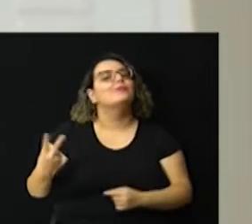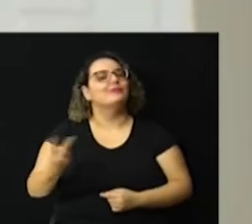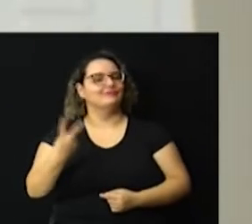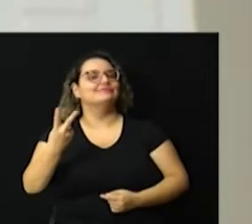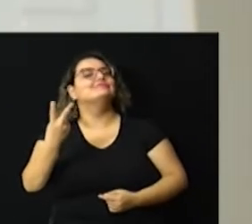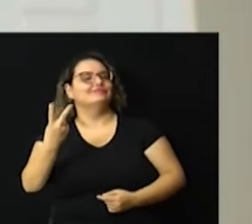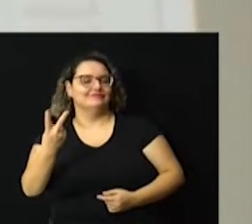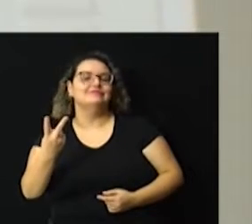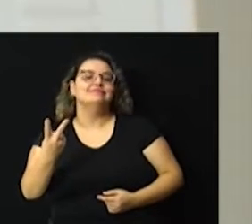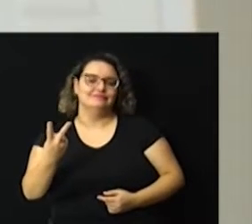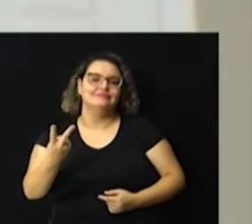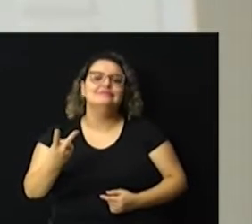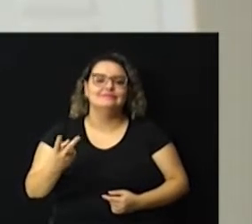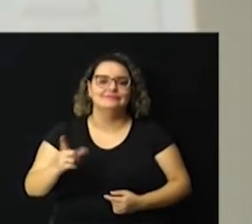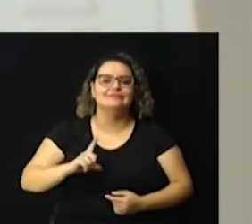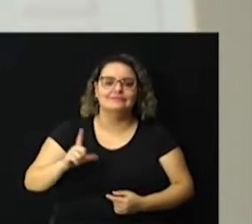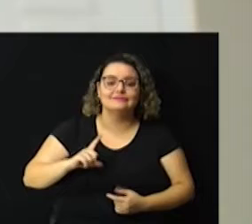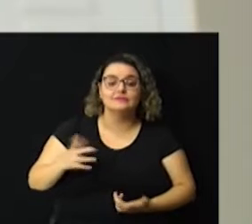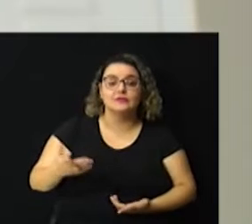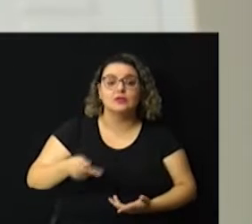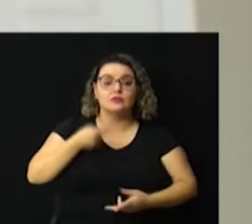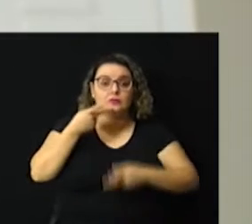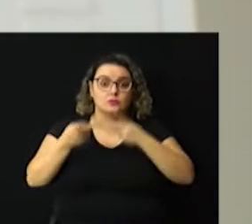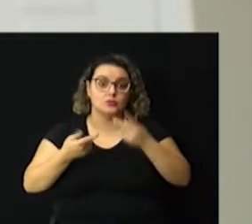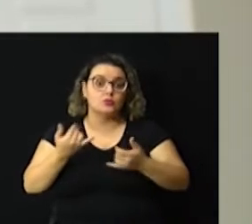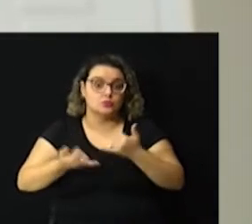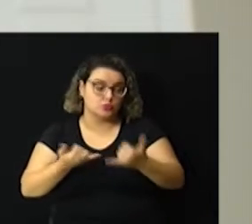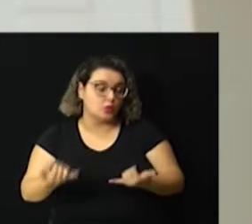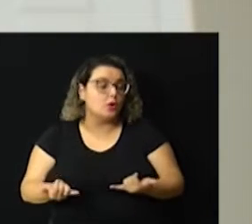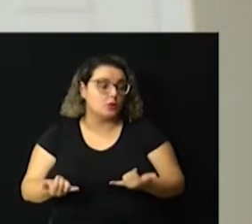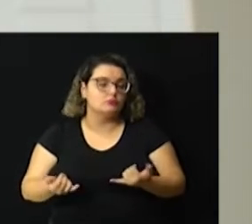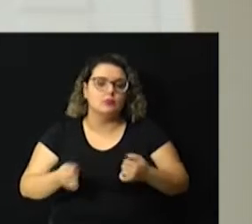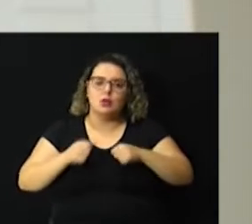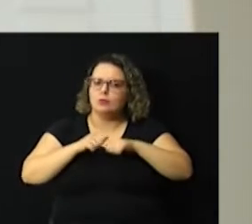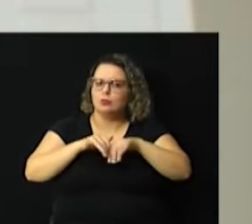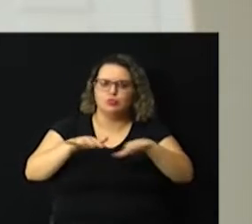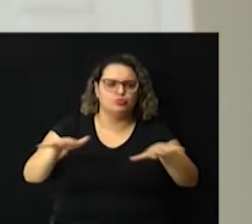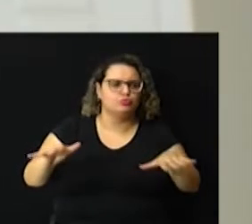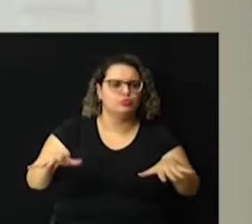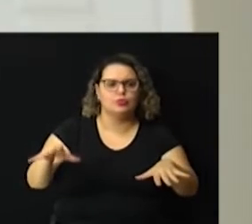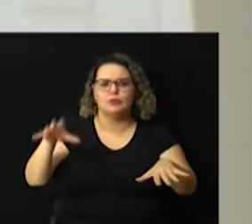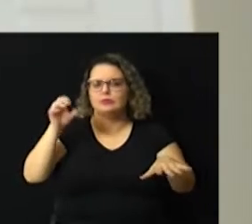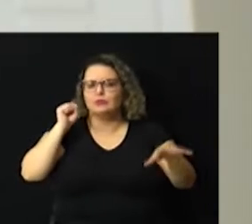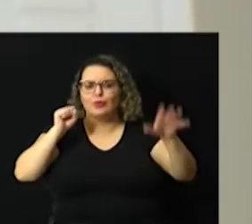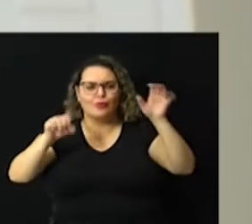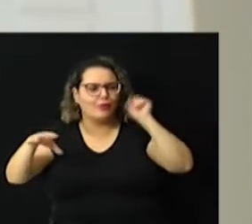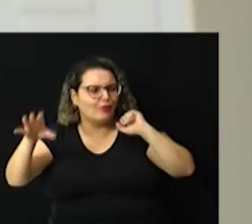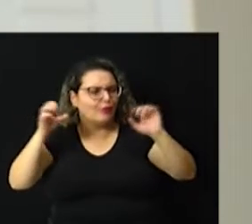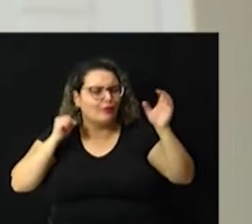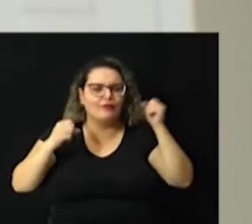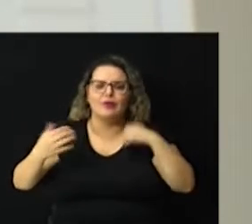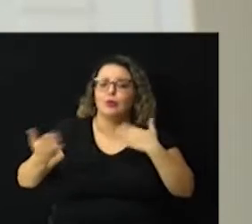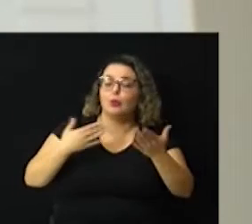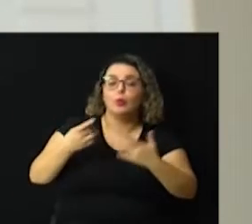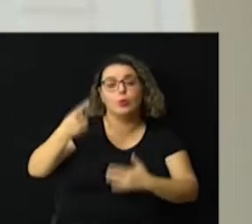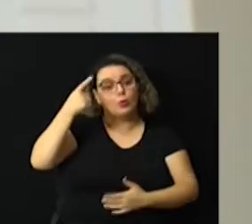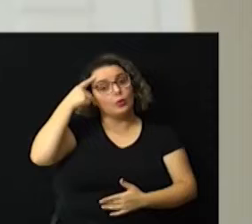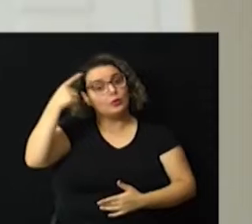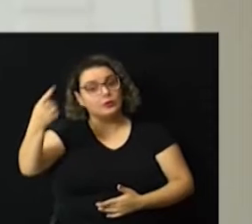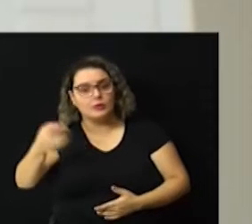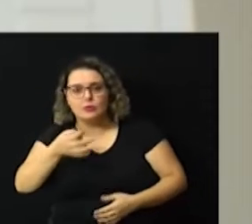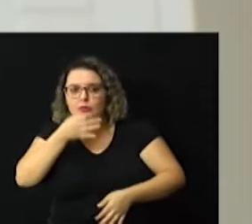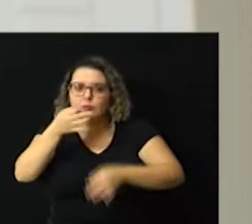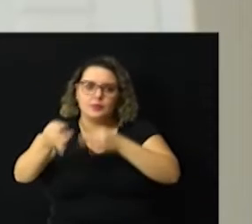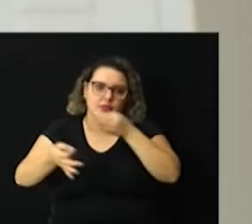pena. A gente falou bastante sobre os jogos de FPS, né? E repercutiu bastante gente ouviu, comentou com a gente, deu ideias